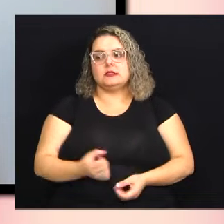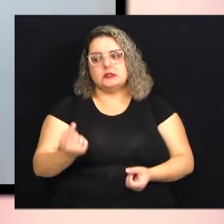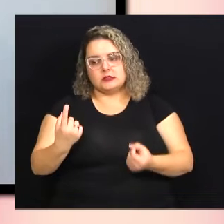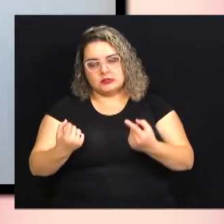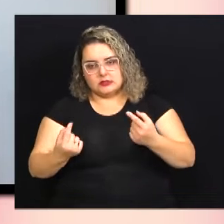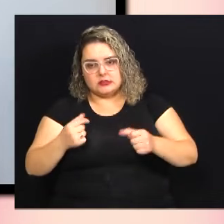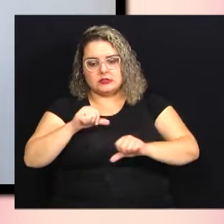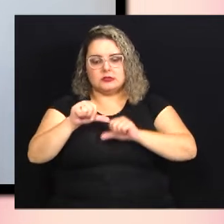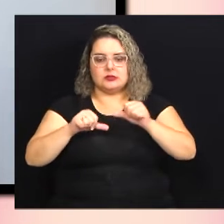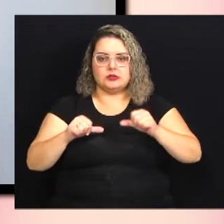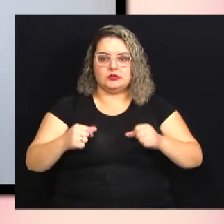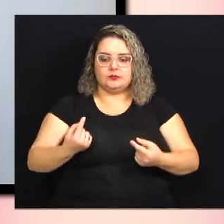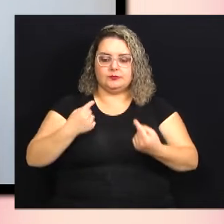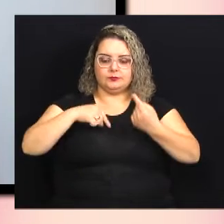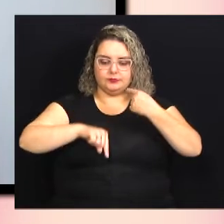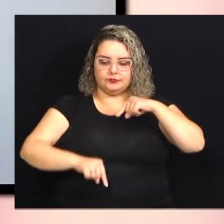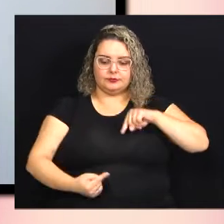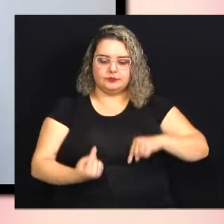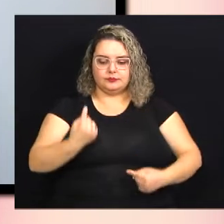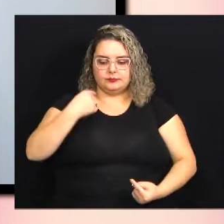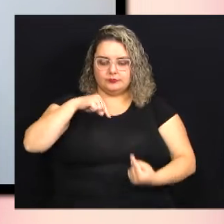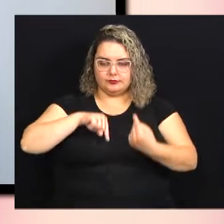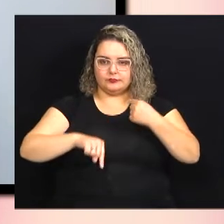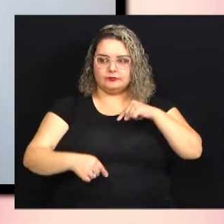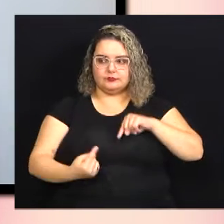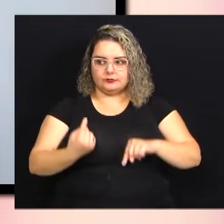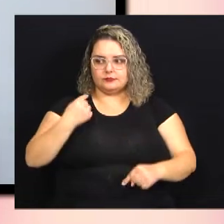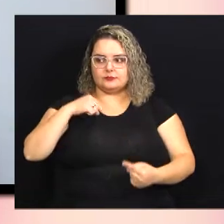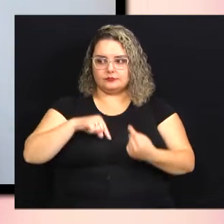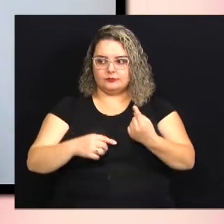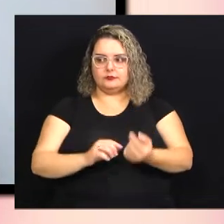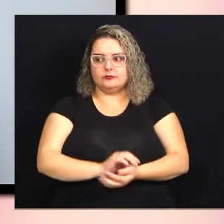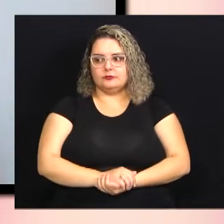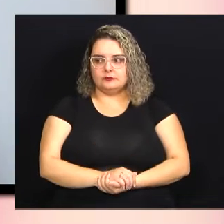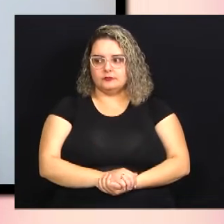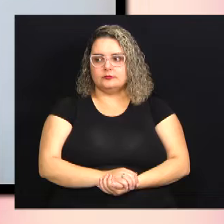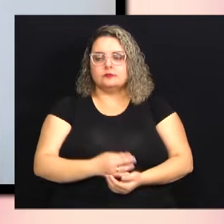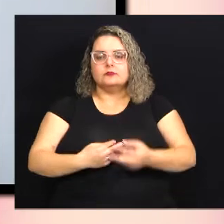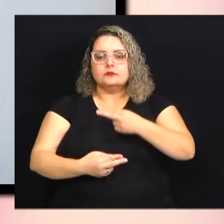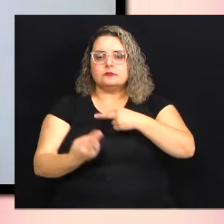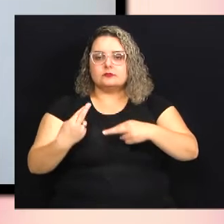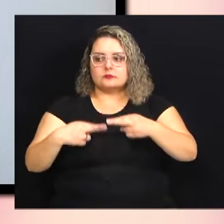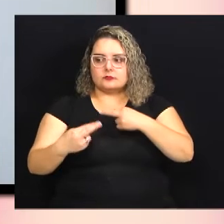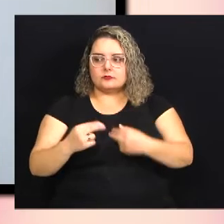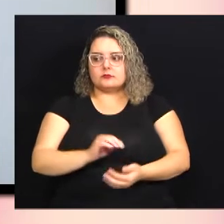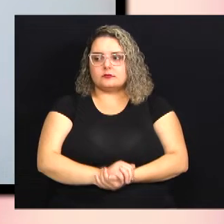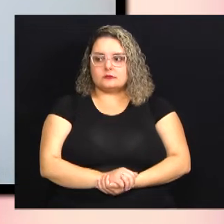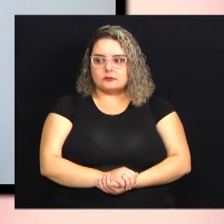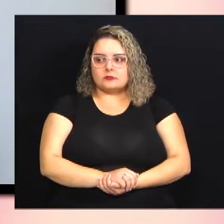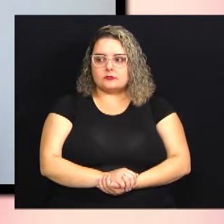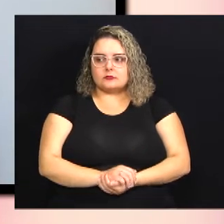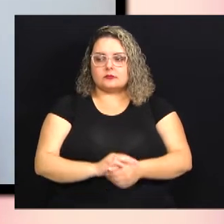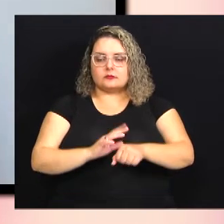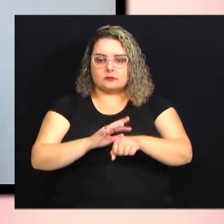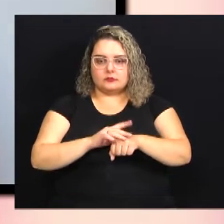alterações metabólicas que estão relacionadas ao aparecimento da doença. Mas nós não